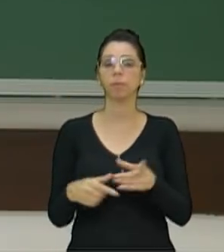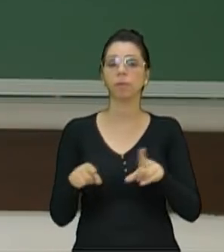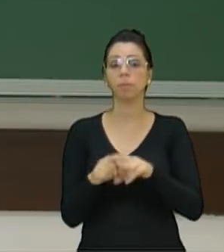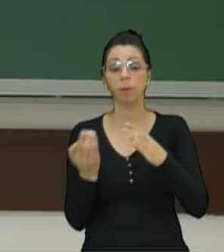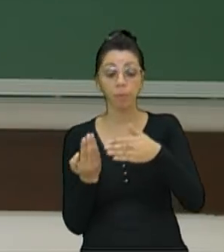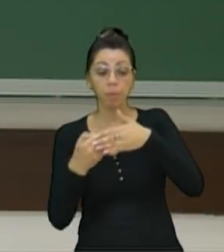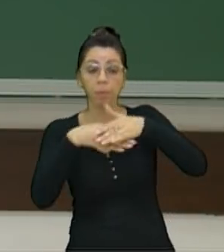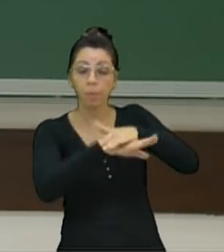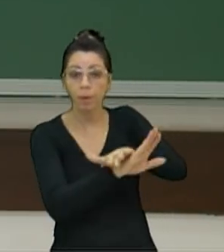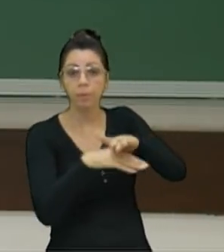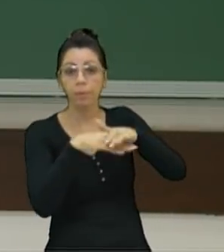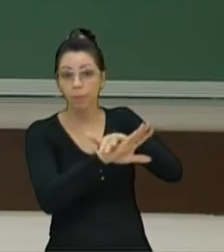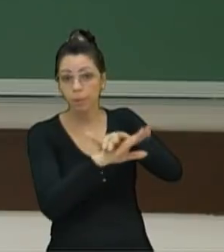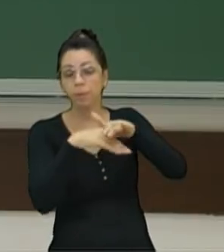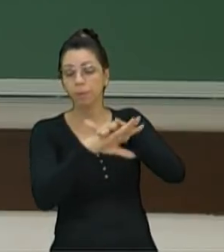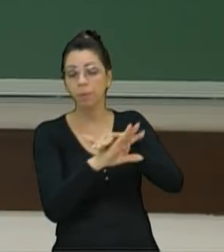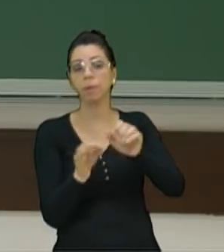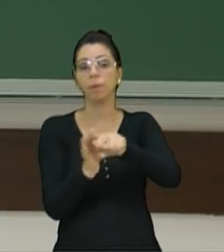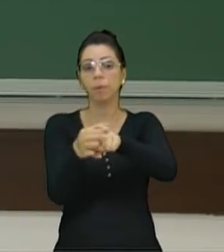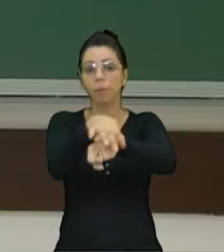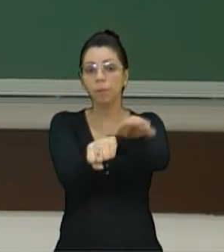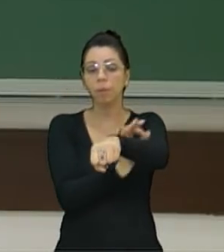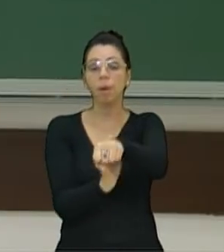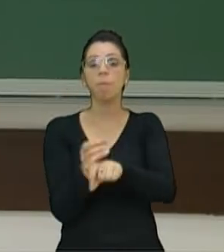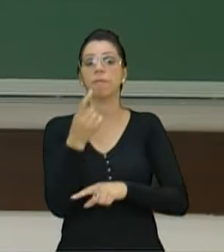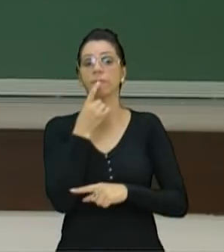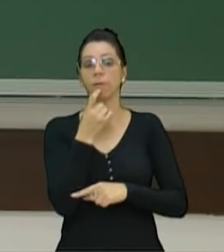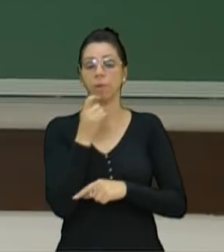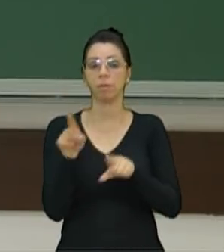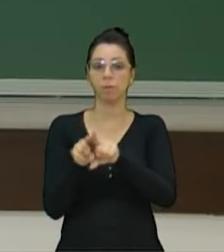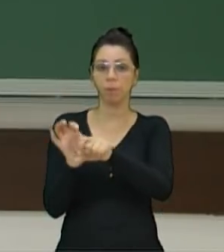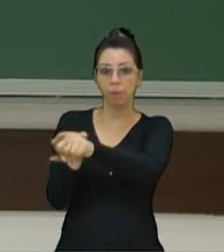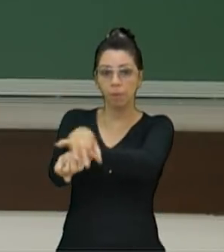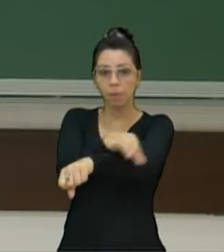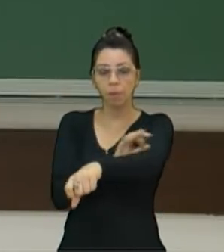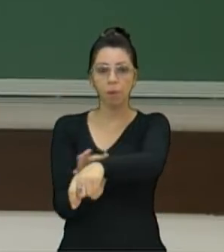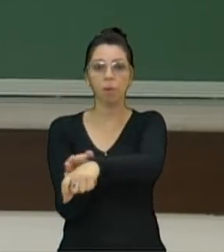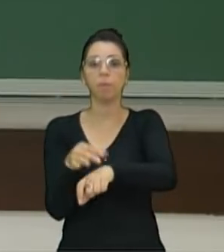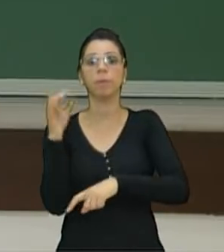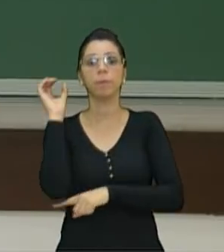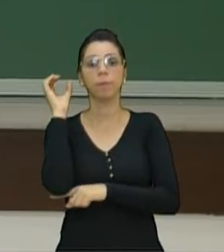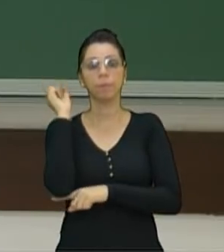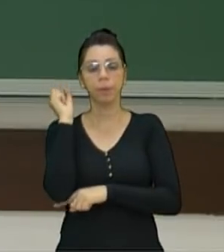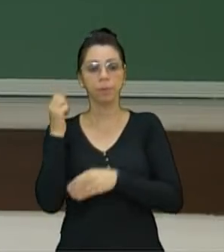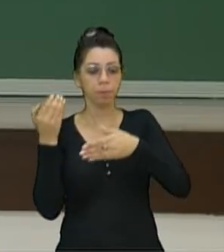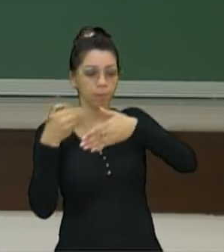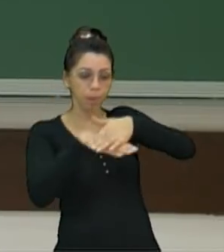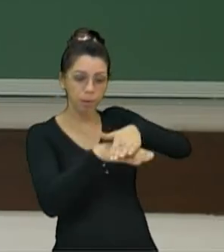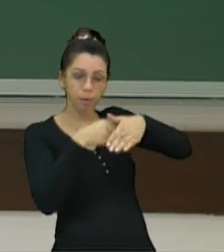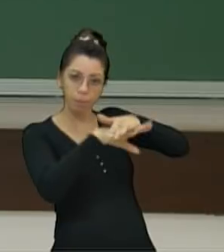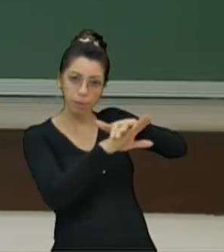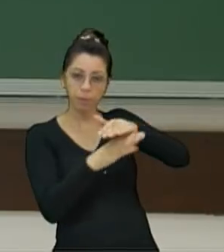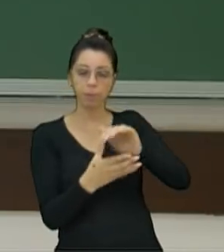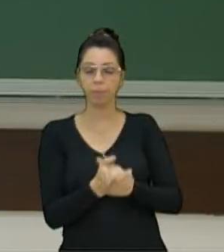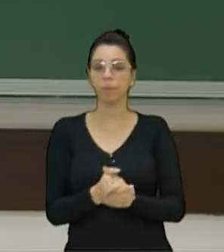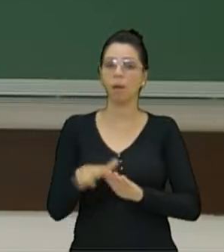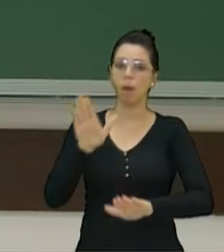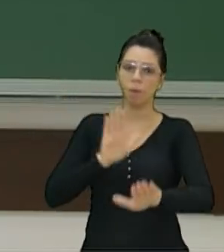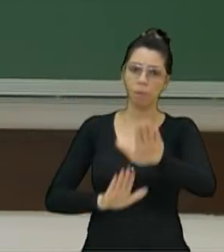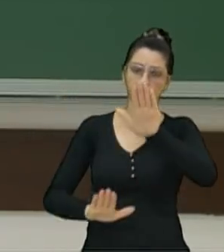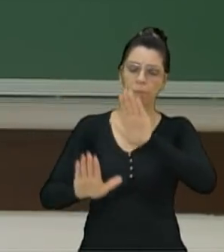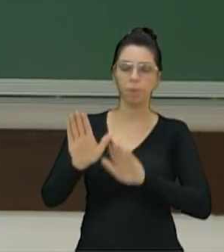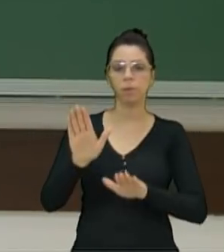estoque, digamos assim, de glóbulos vermelhos e de glóbulos brancos, tá? Algumas vezes, um acidente,